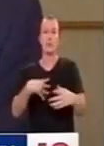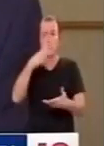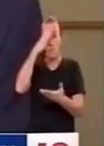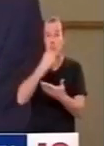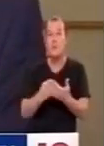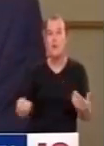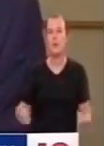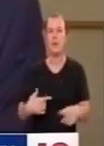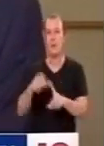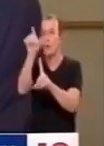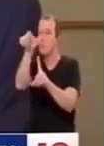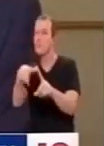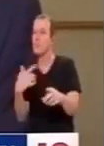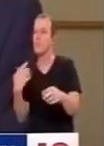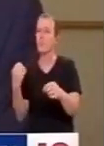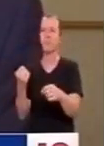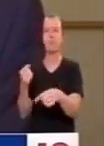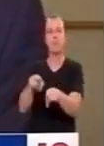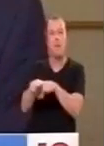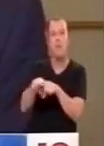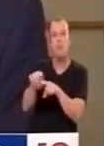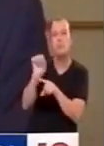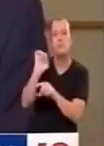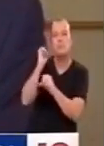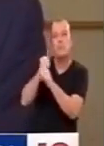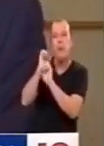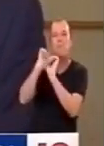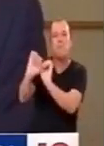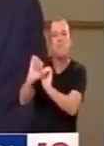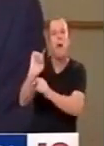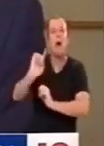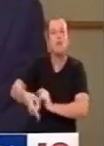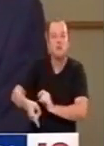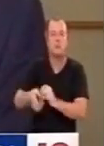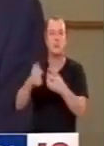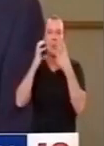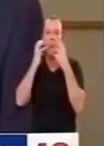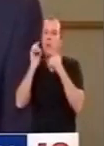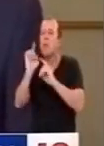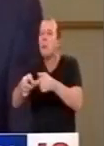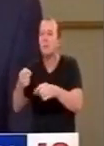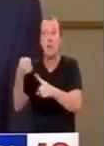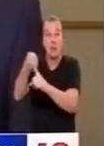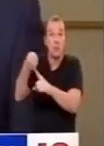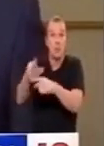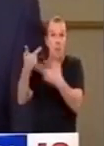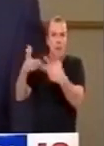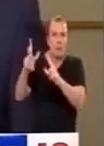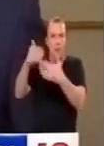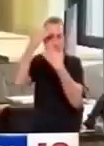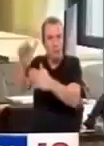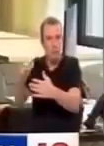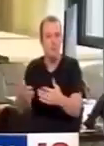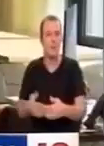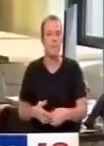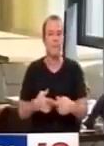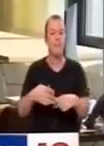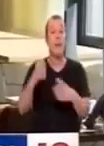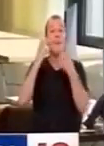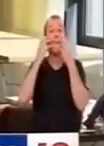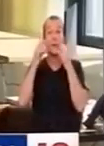enquanto político, enquanto europeísta de Mário Soares, enquanto lutador pela democracia e pela liberdade, e vão se inteirar disso. Mário